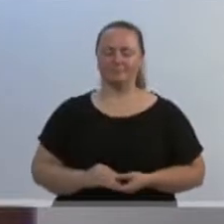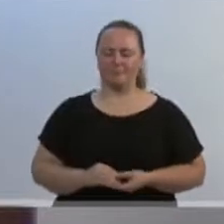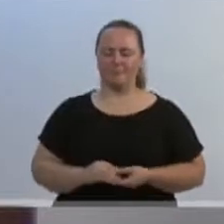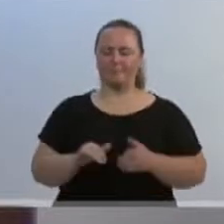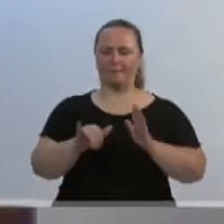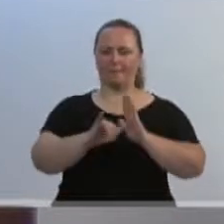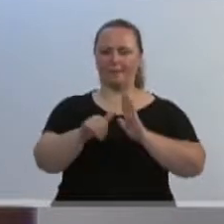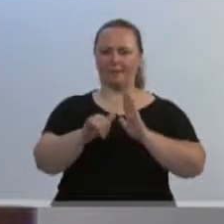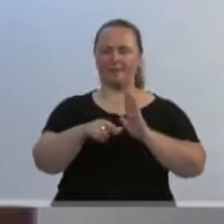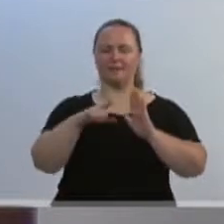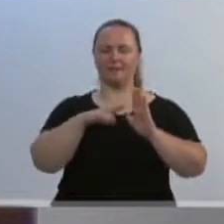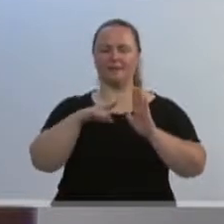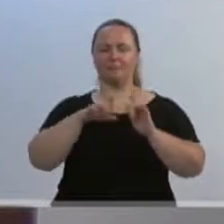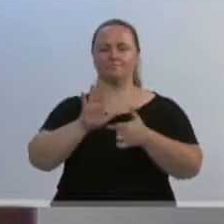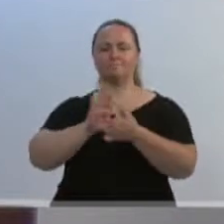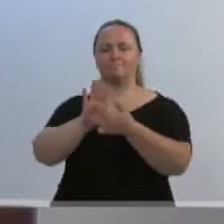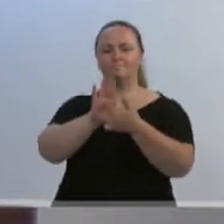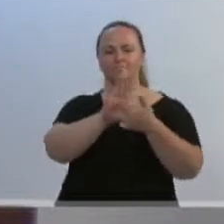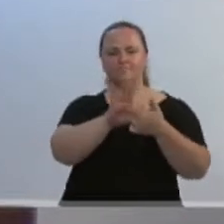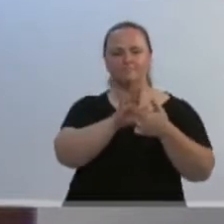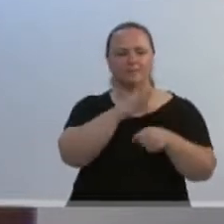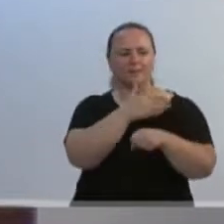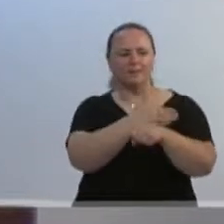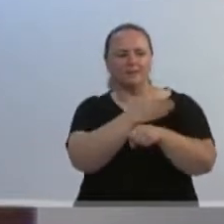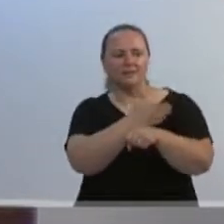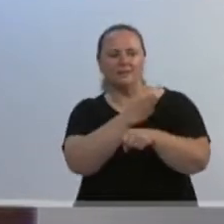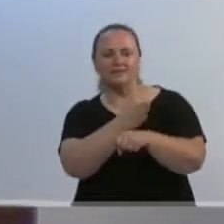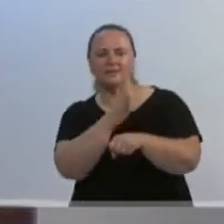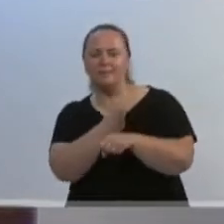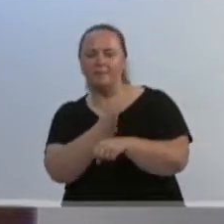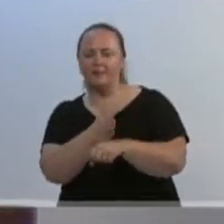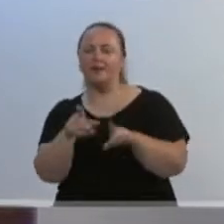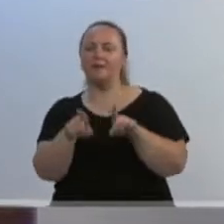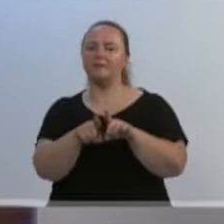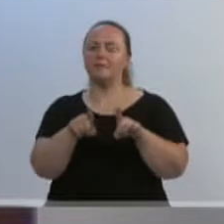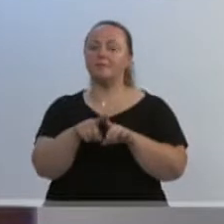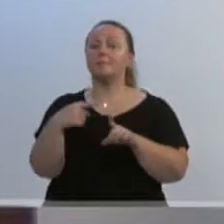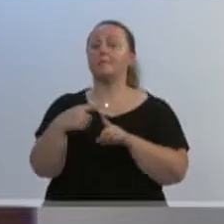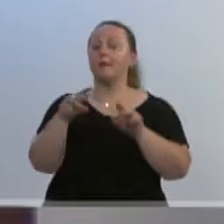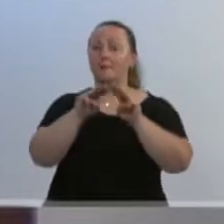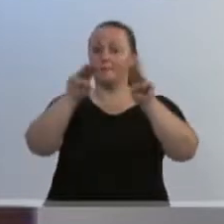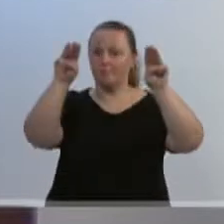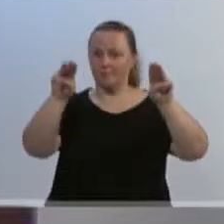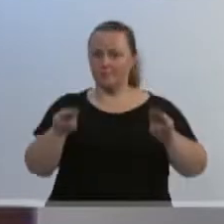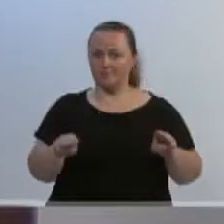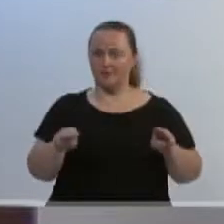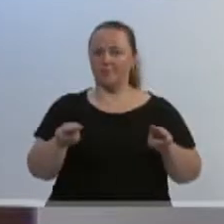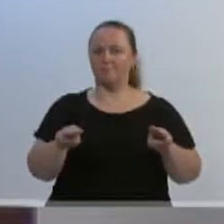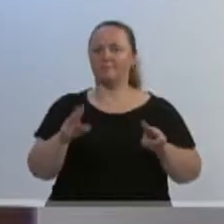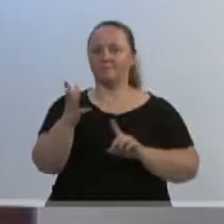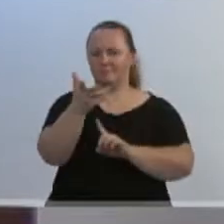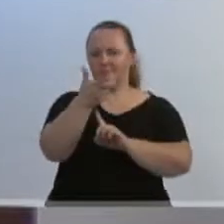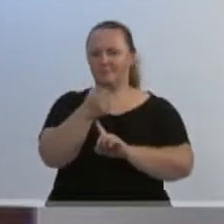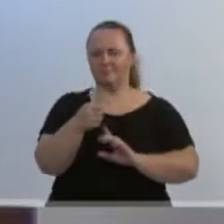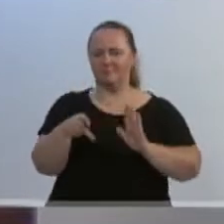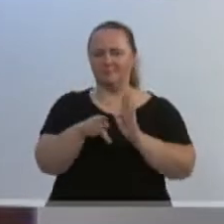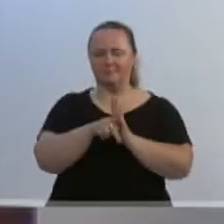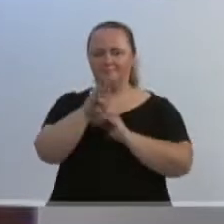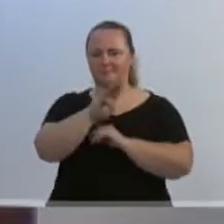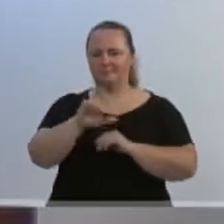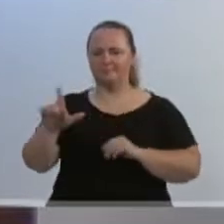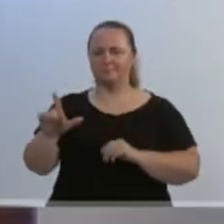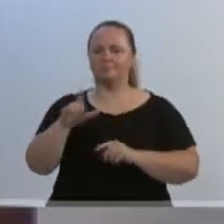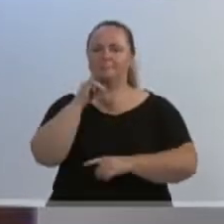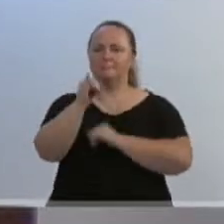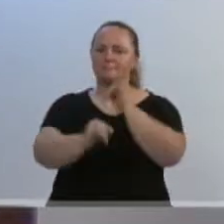exposições temporárias, onde o Museu de Arte de Blumenau, reconhecido, vereador Mantal, internacionalmente, abre suas